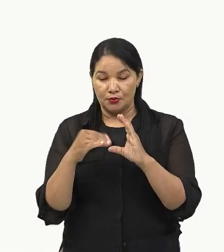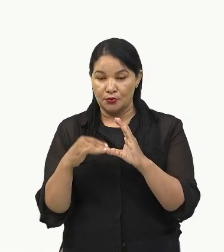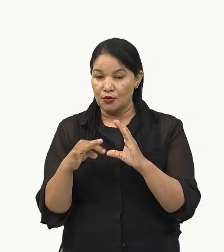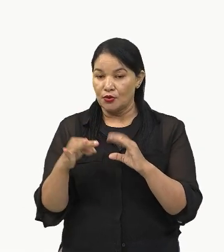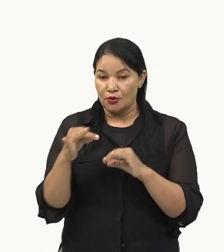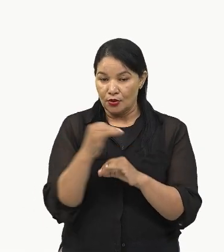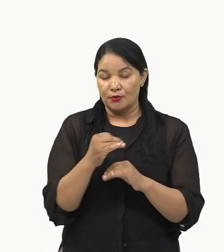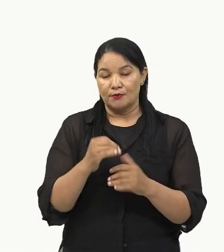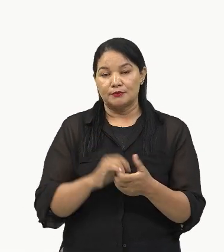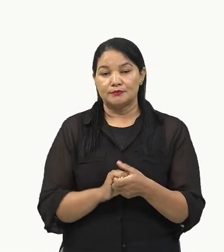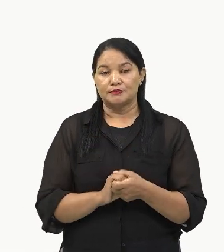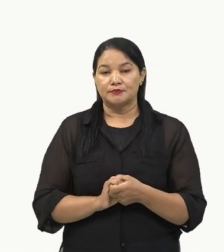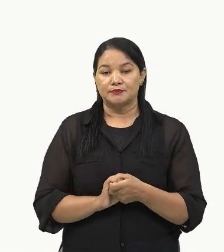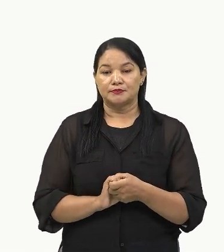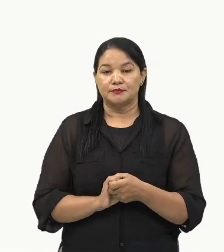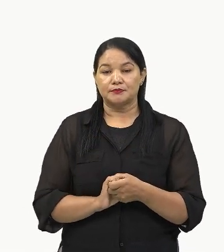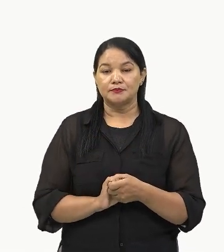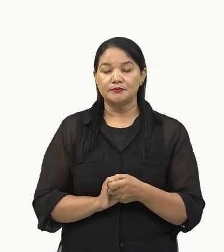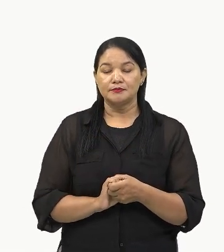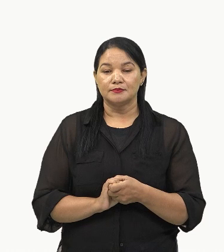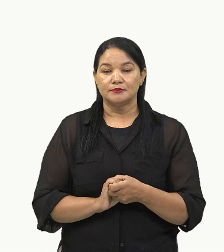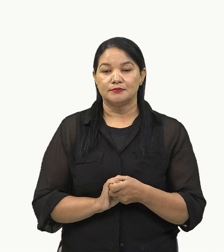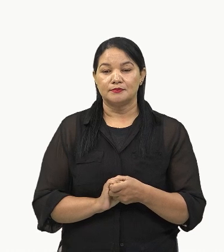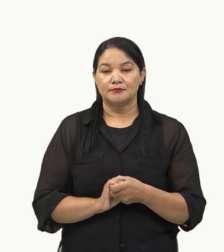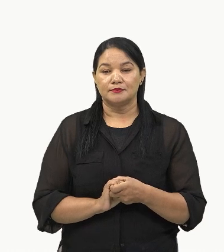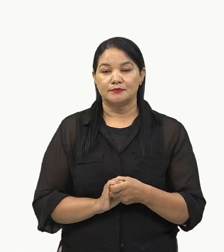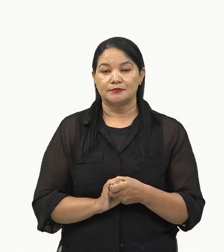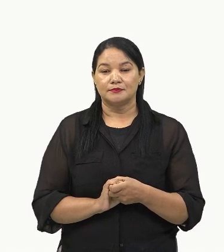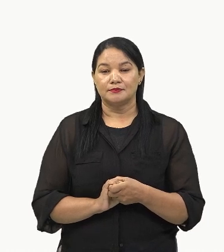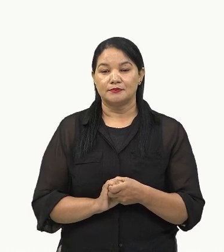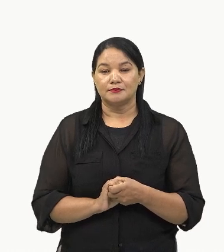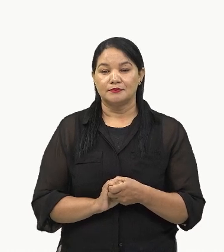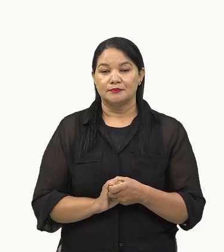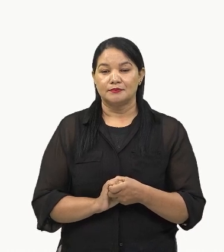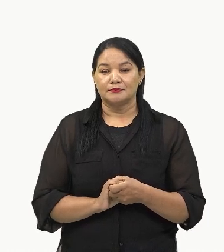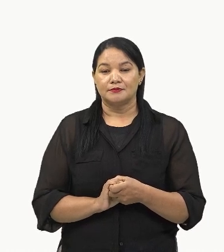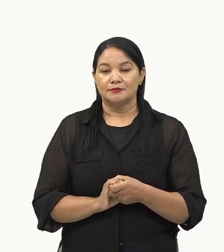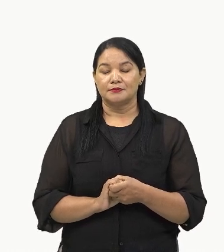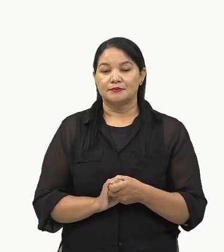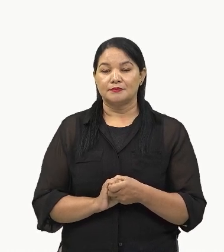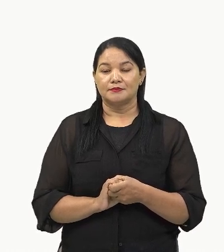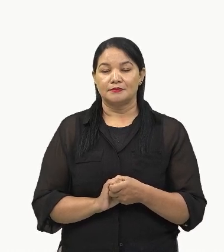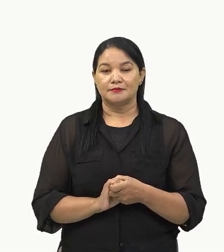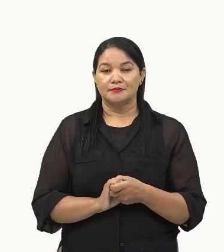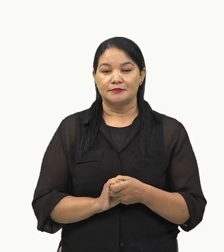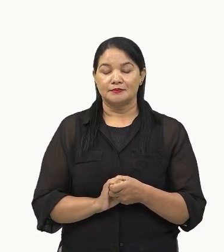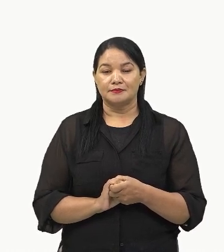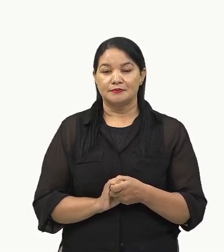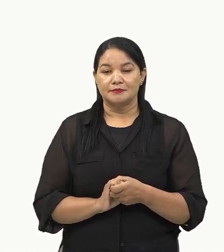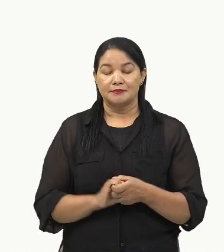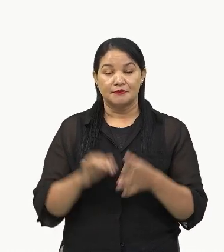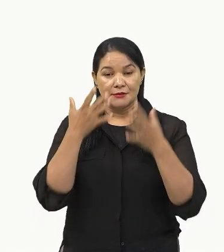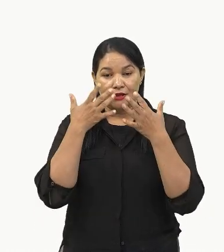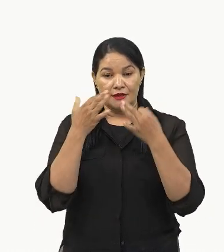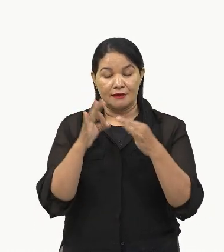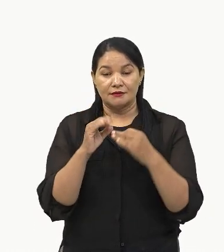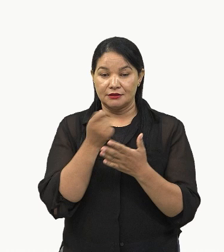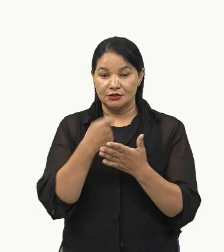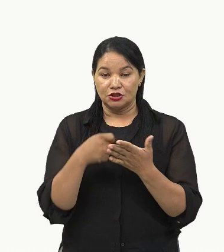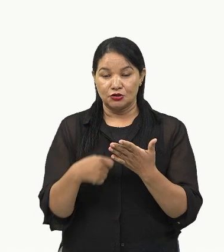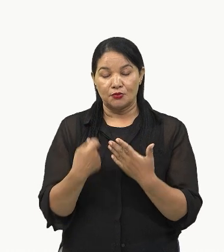as pessoas. Tu has impresso, él ha impresso, nosotros